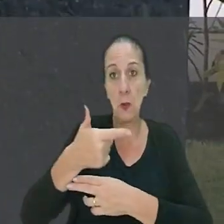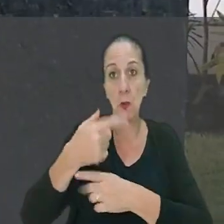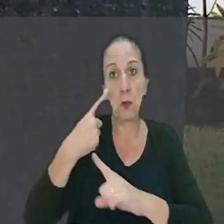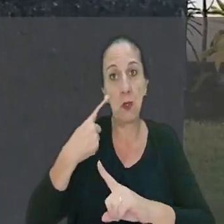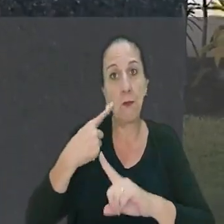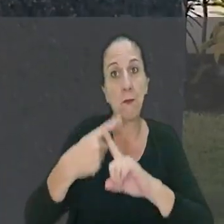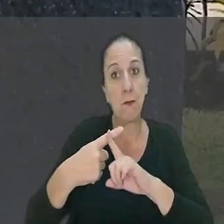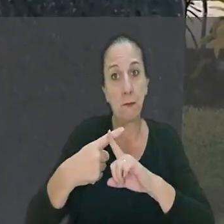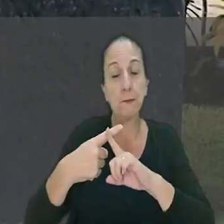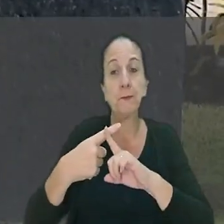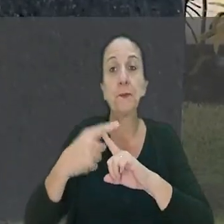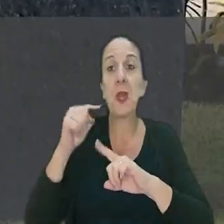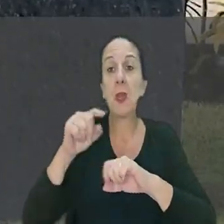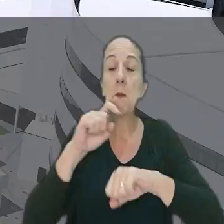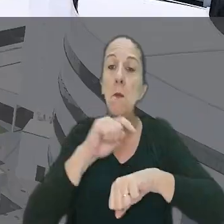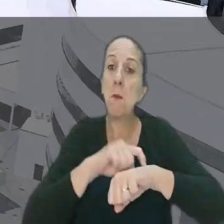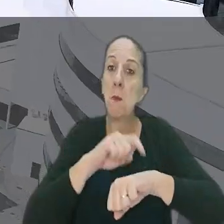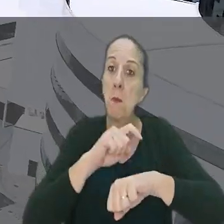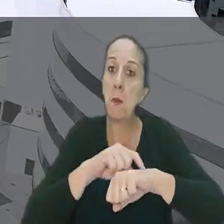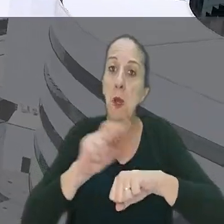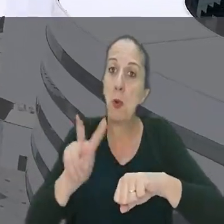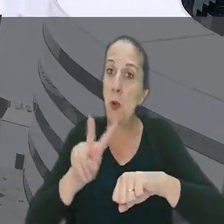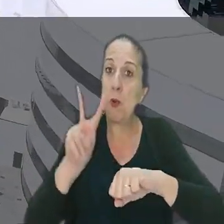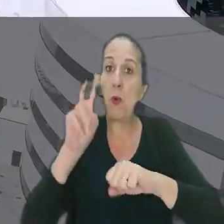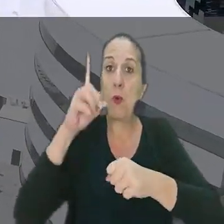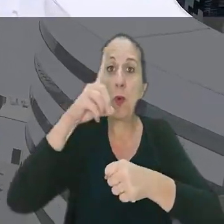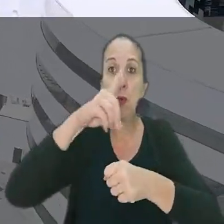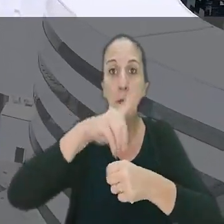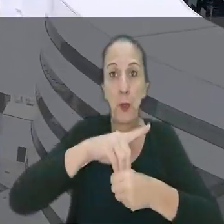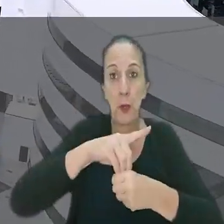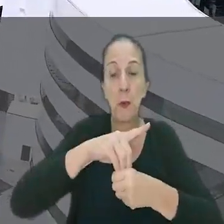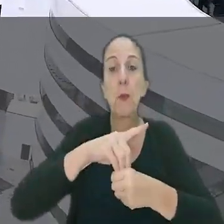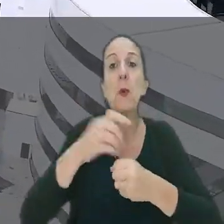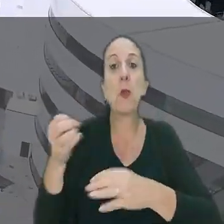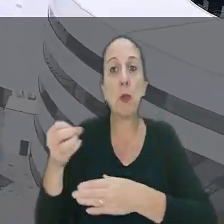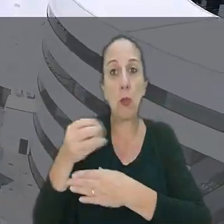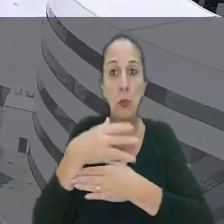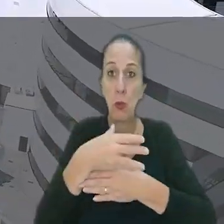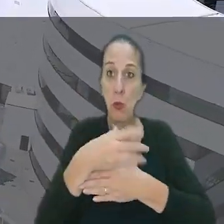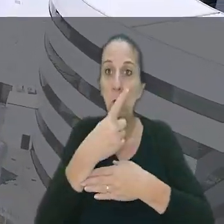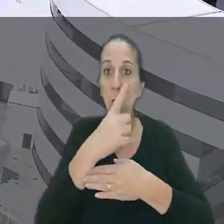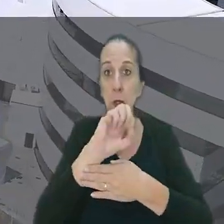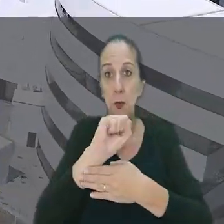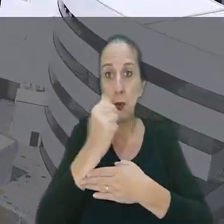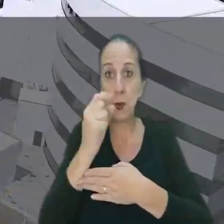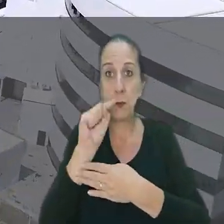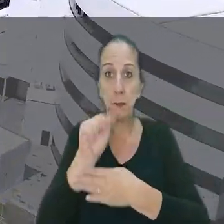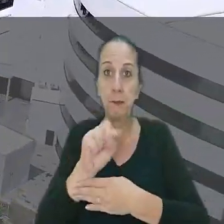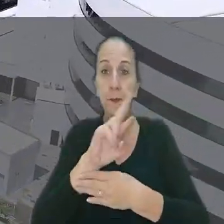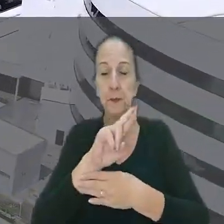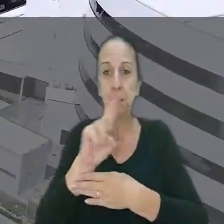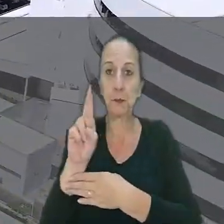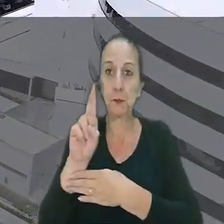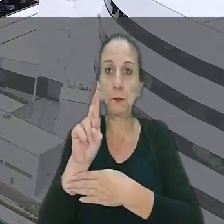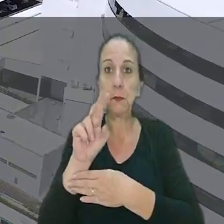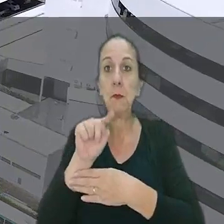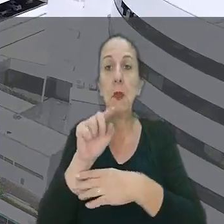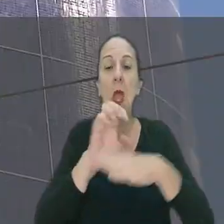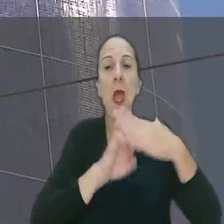um segundo recurso de revista. Nesse momento, o valor do depósito havia sido atualizado para R$18